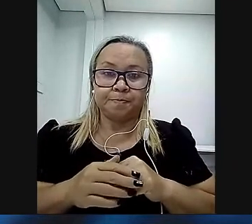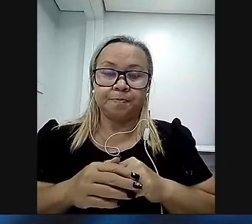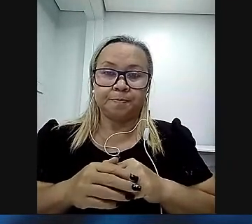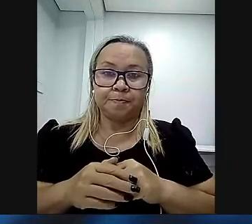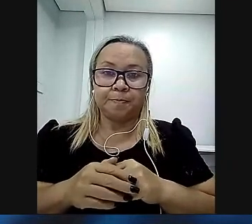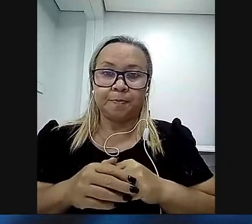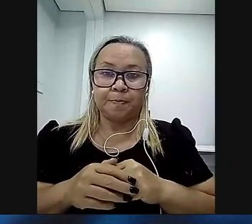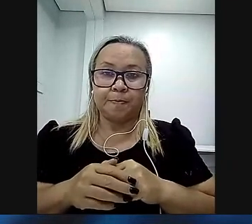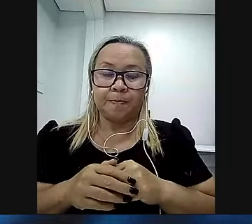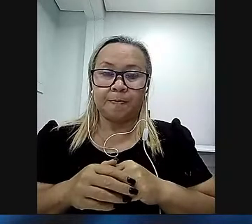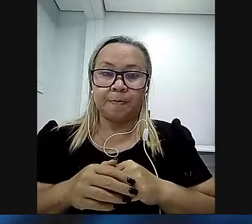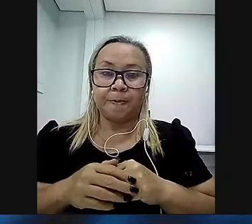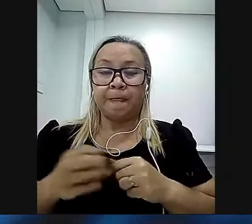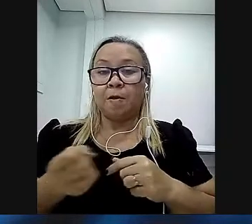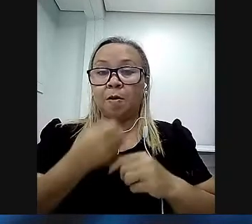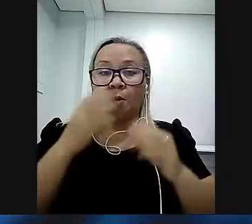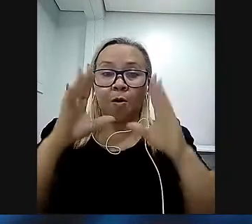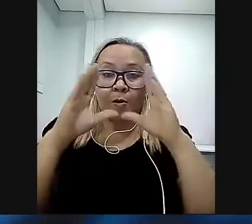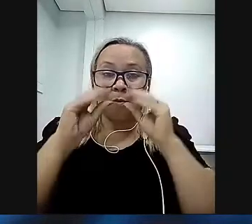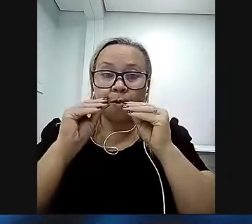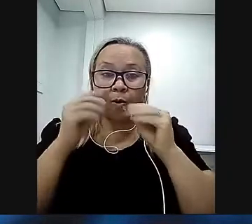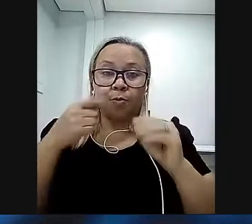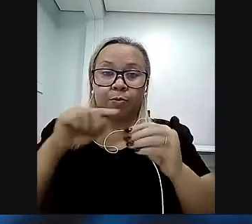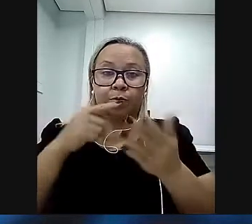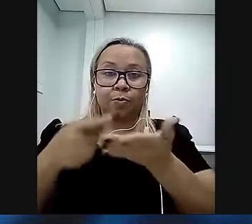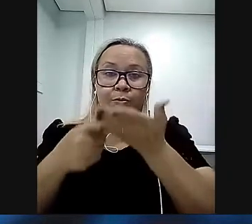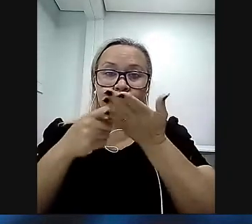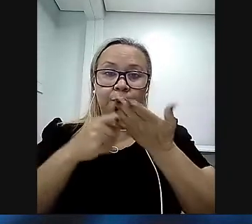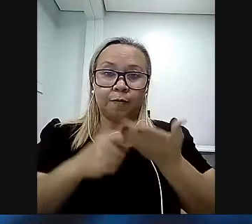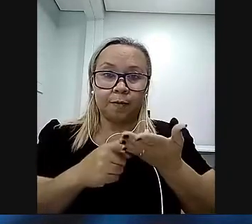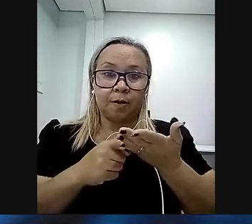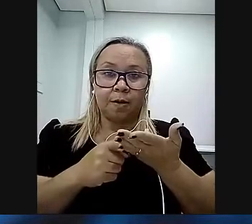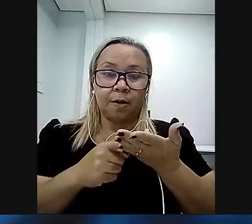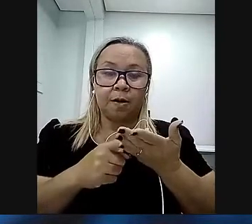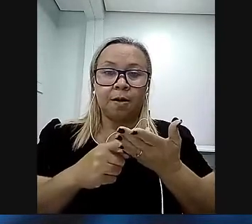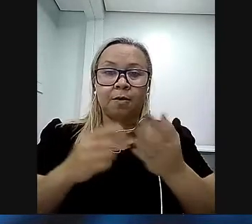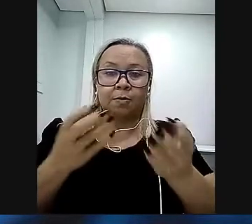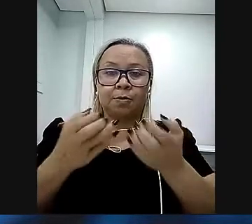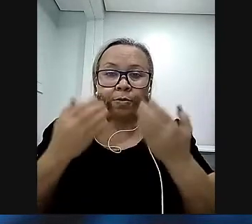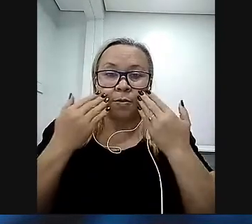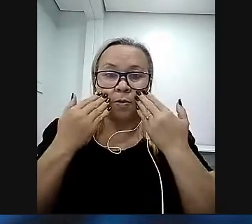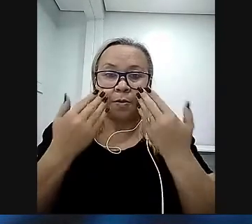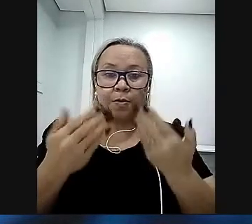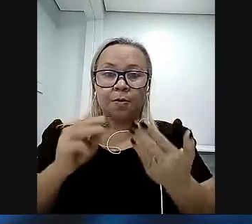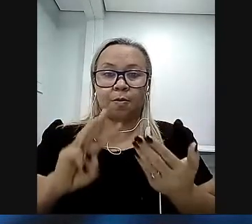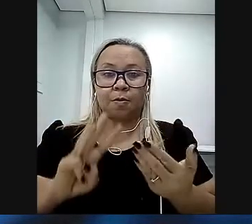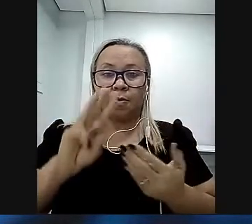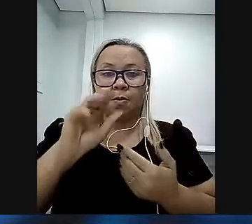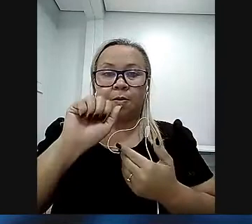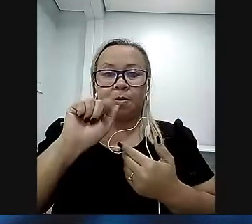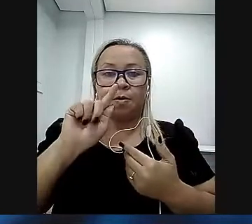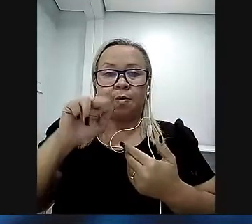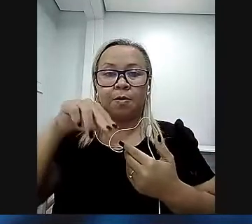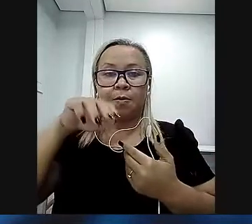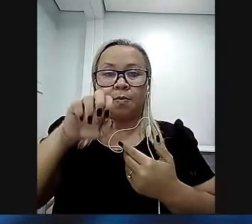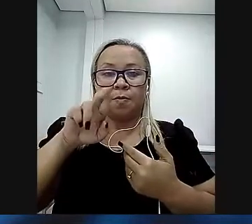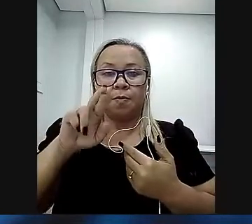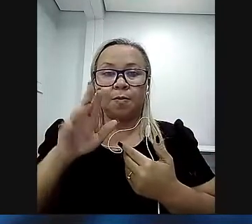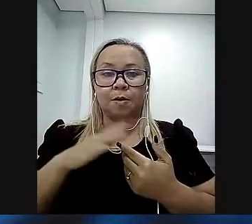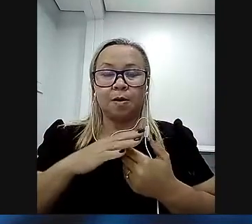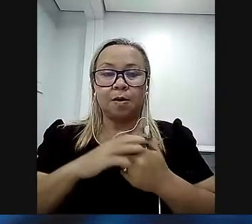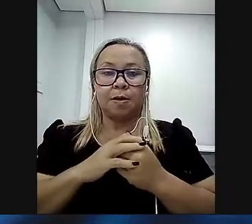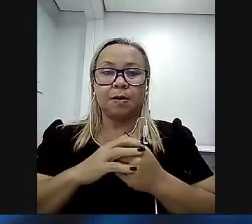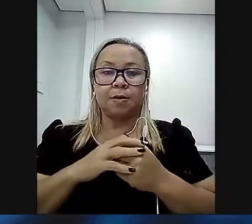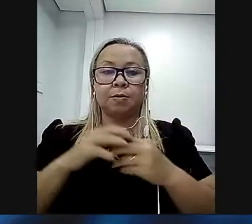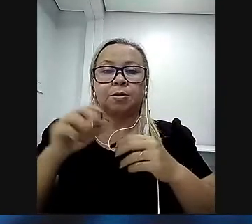Vamos dar boa noite ao nosso convidado. Quero Boa apresentar noite. Wagner Barja. O ciclo de